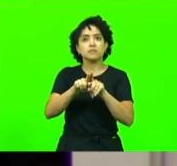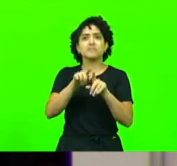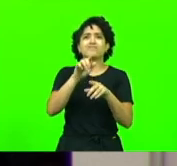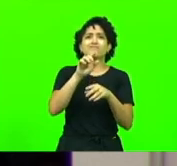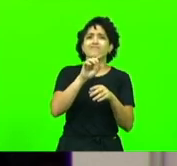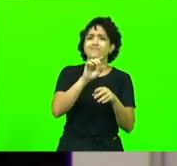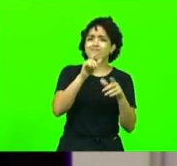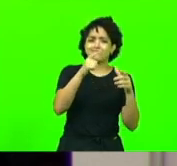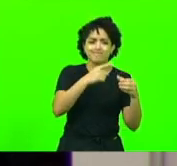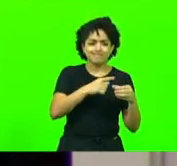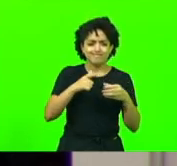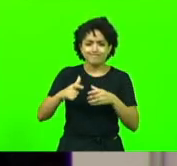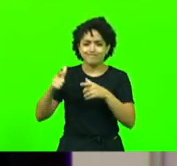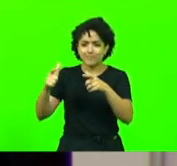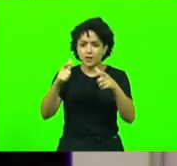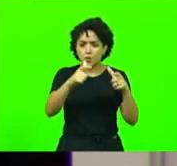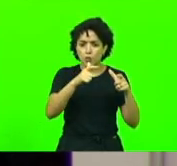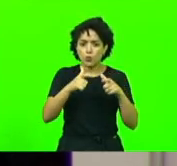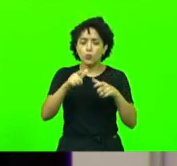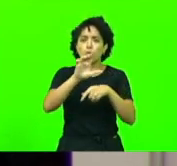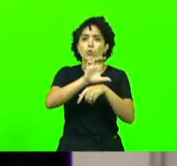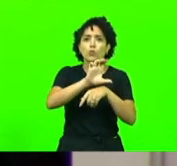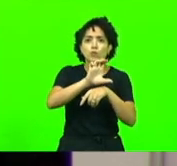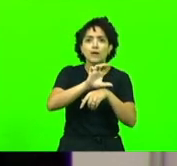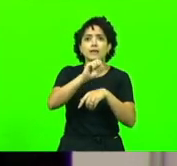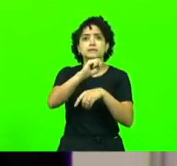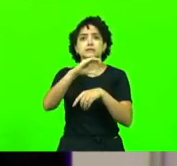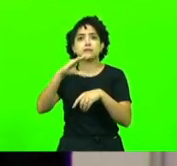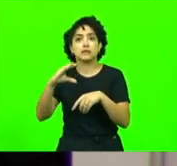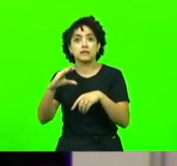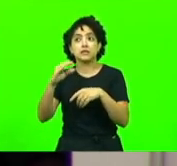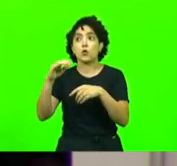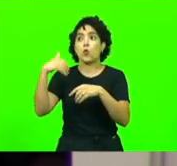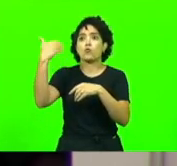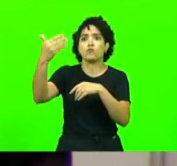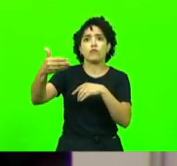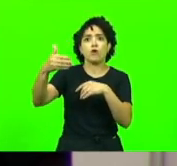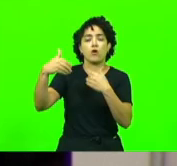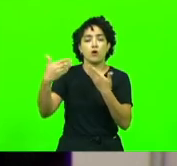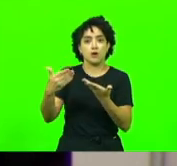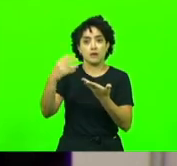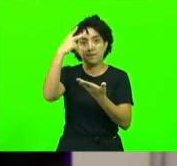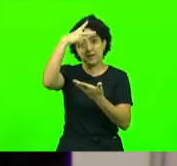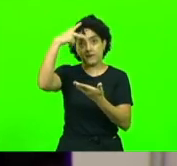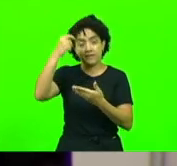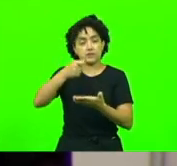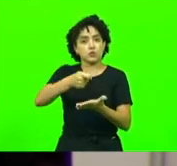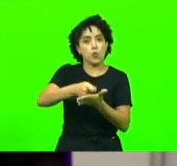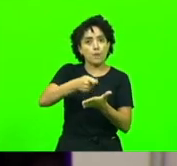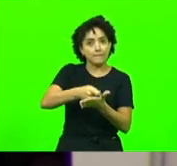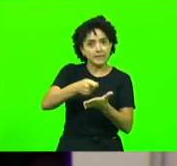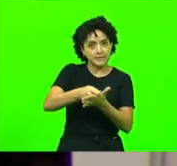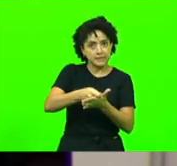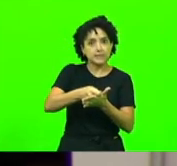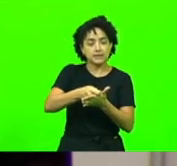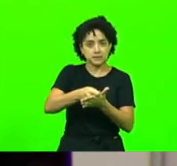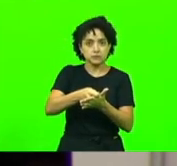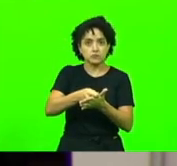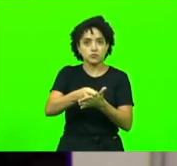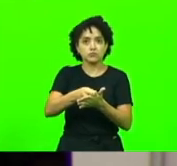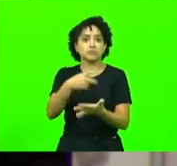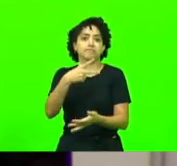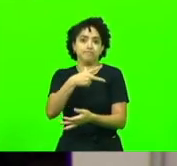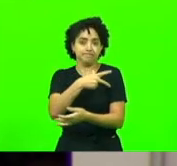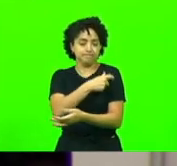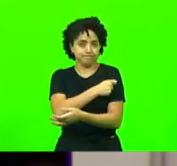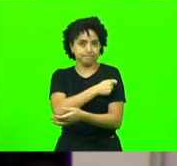diversos municípios, Santa Catarina fora, onde alguns prefeitos estão obrigando o servidor público municipal a